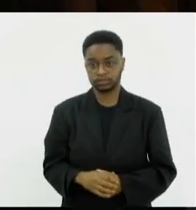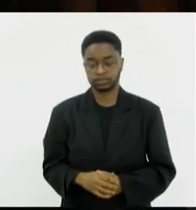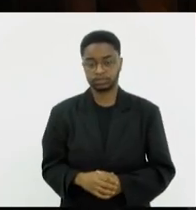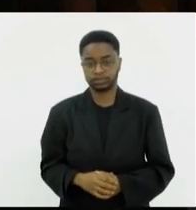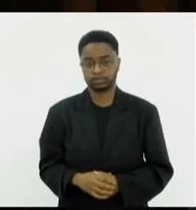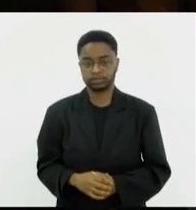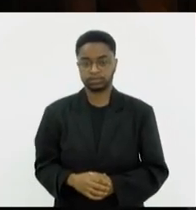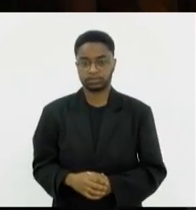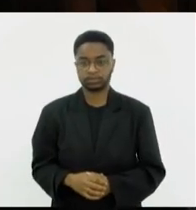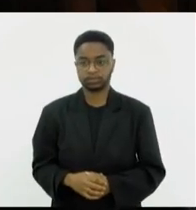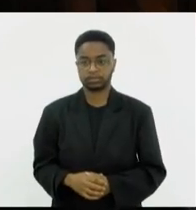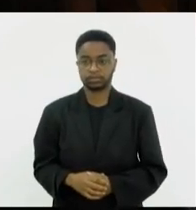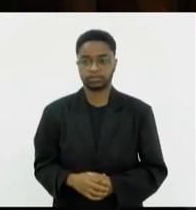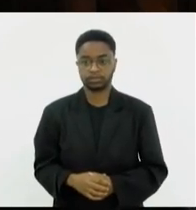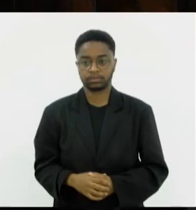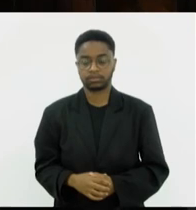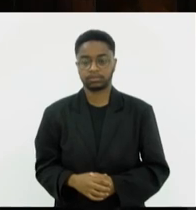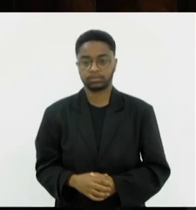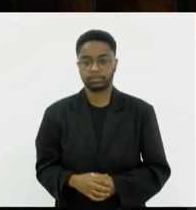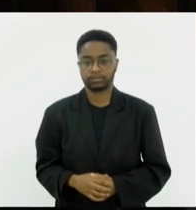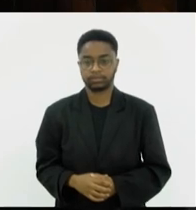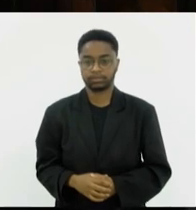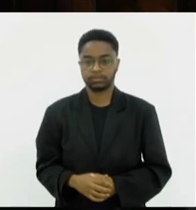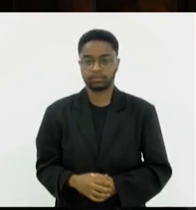salafrário. Vamos lá.